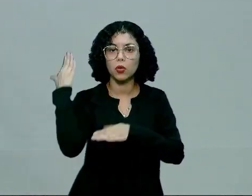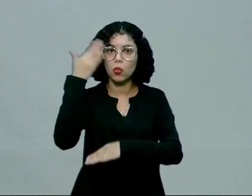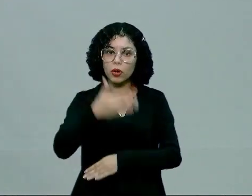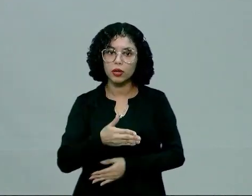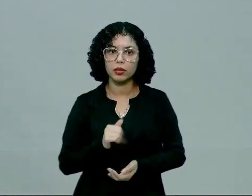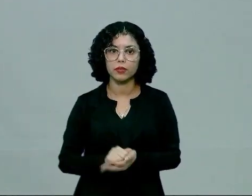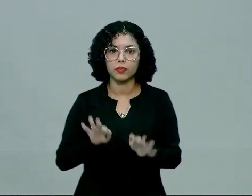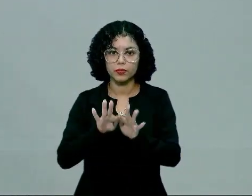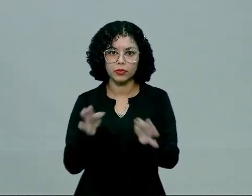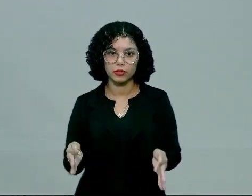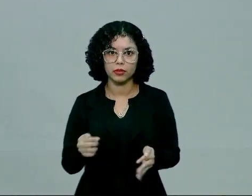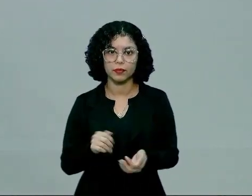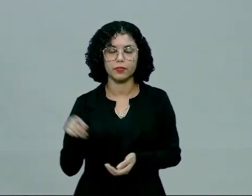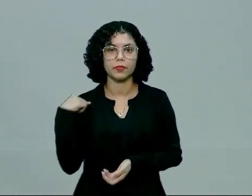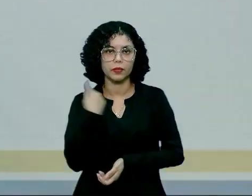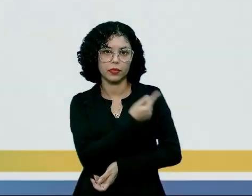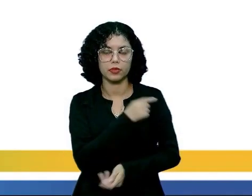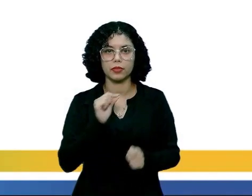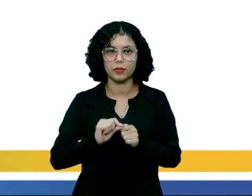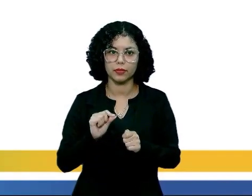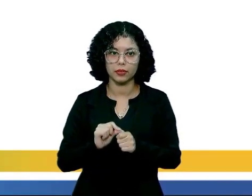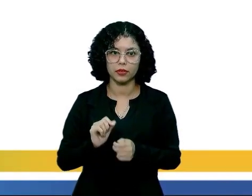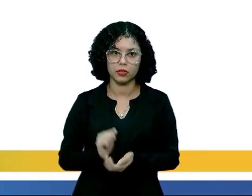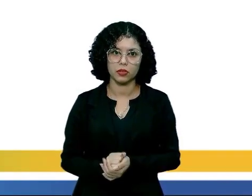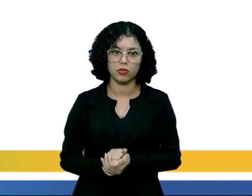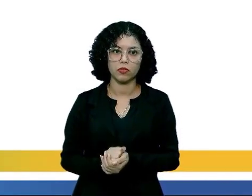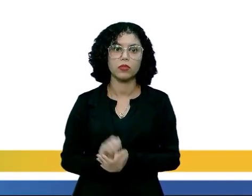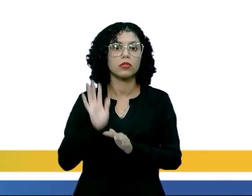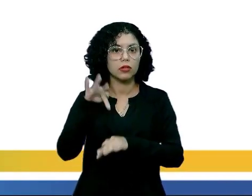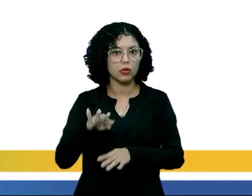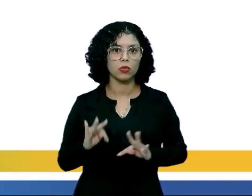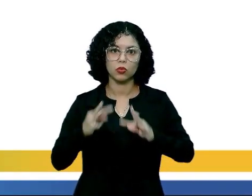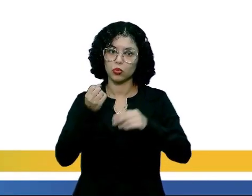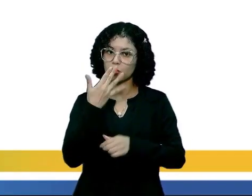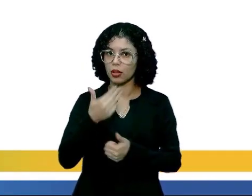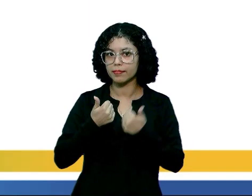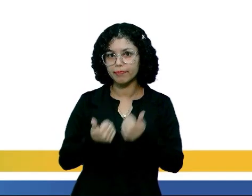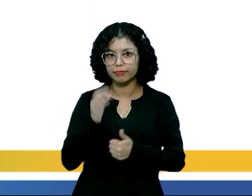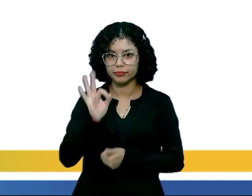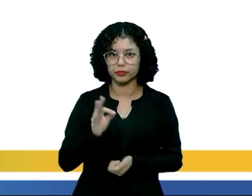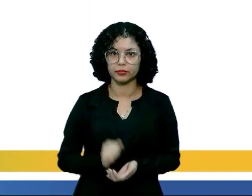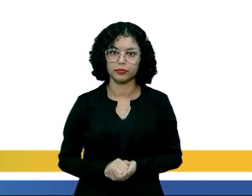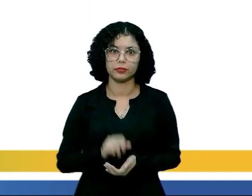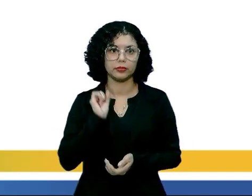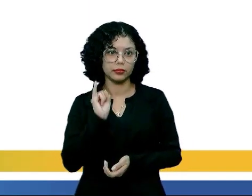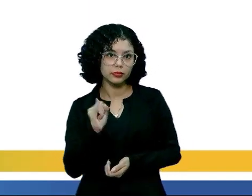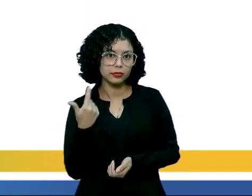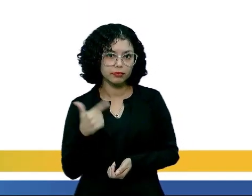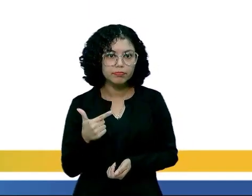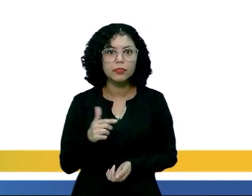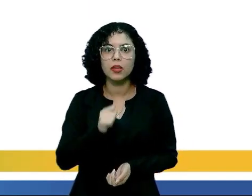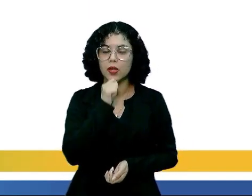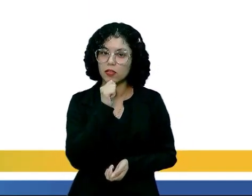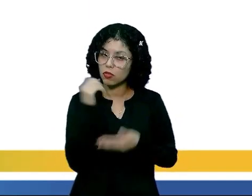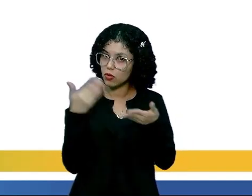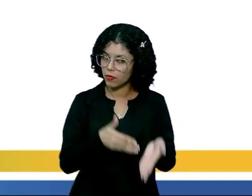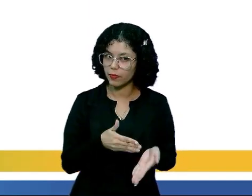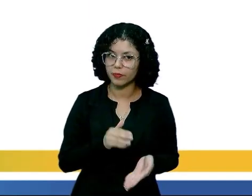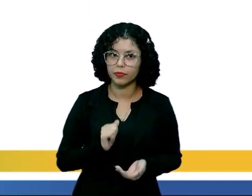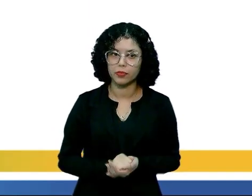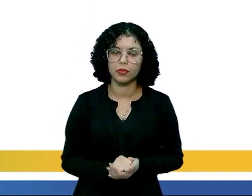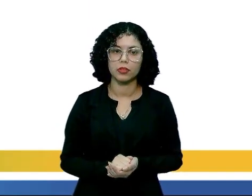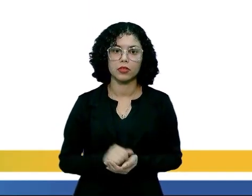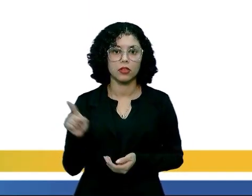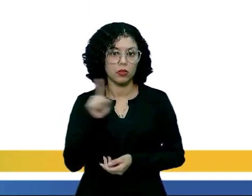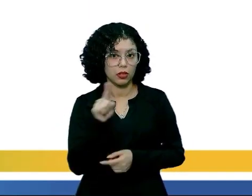direcionamento simples vamos fazer aquele mantra no final tudo dá certo se não deu certo é porque não chegou no